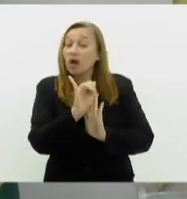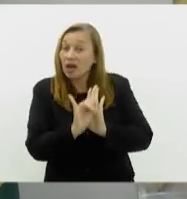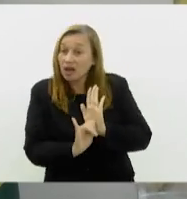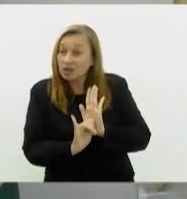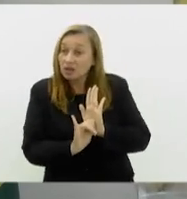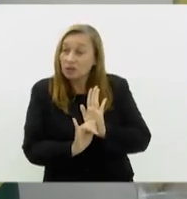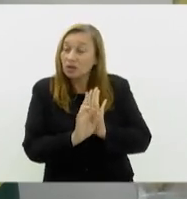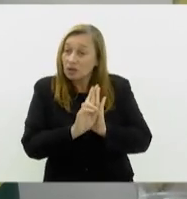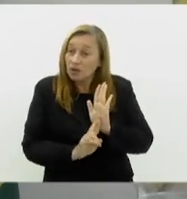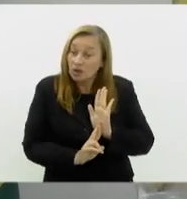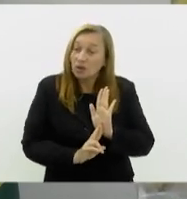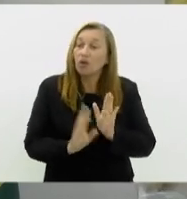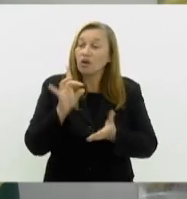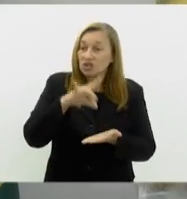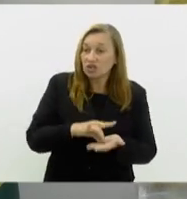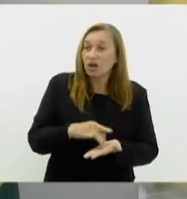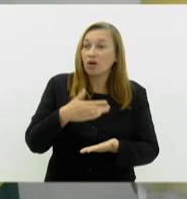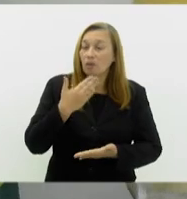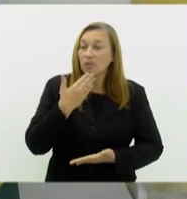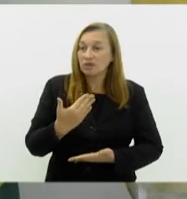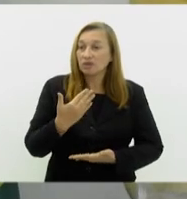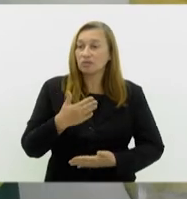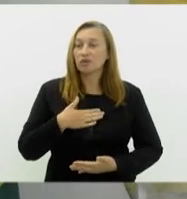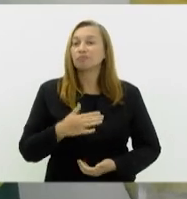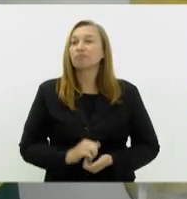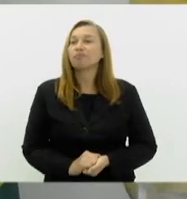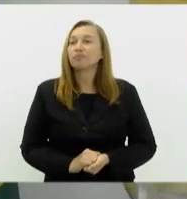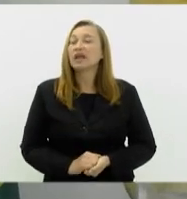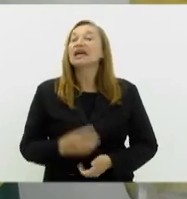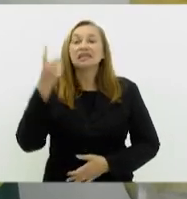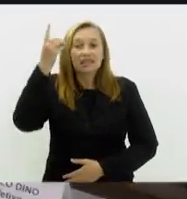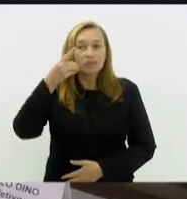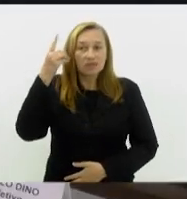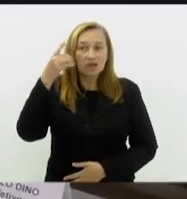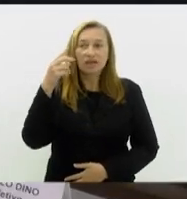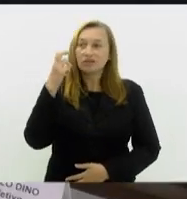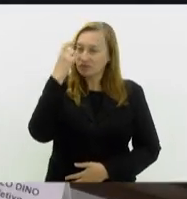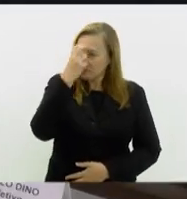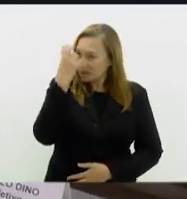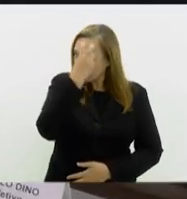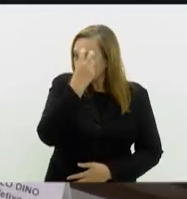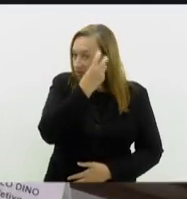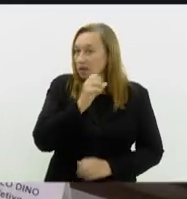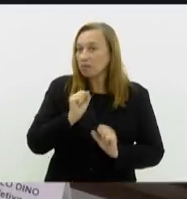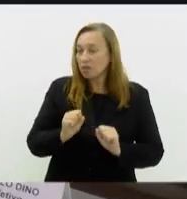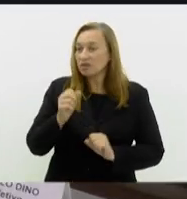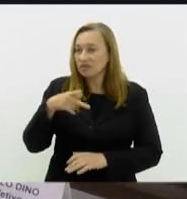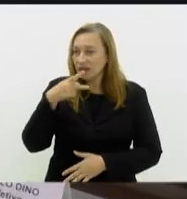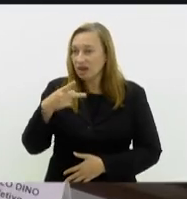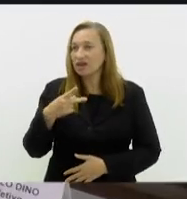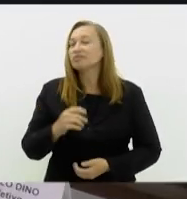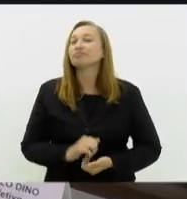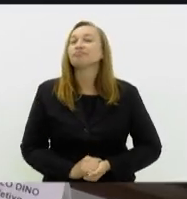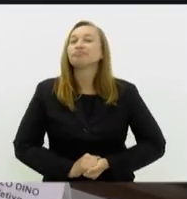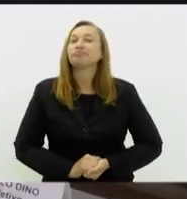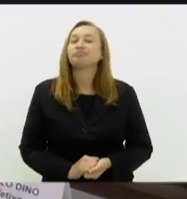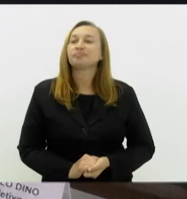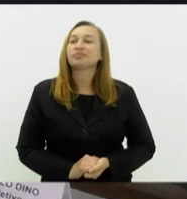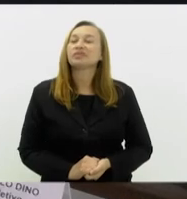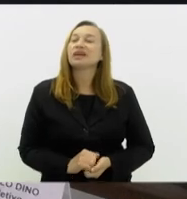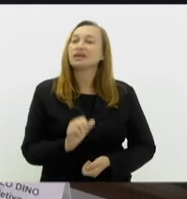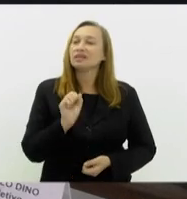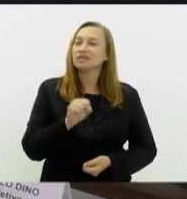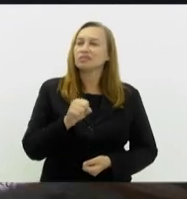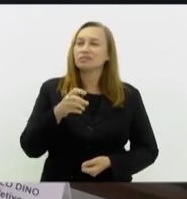original Esse é o meu encaminhamento deputada Verônica Lima vossa excelência tem a questão de ordem Claro